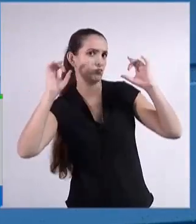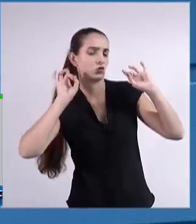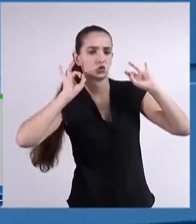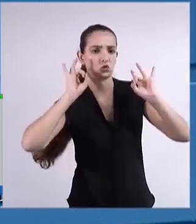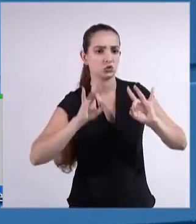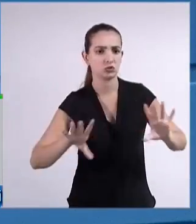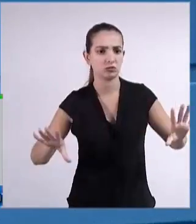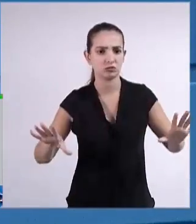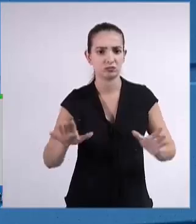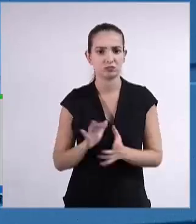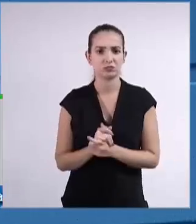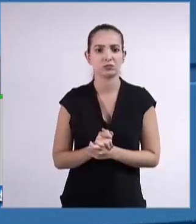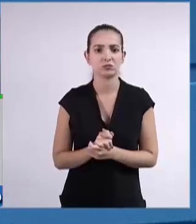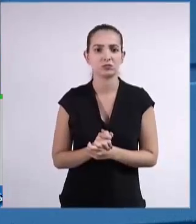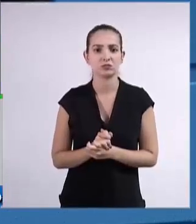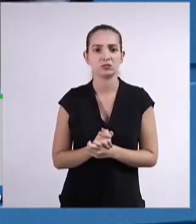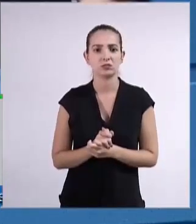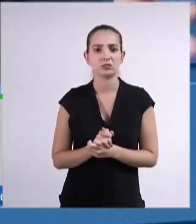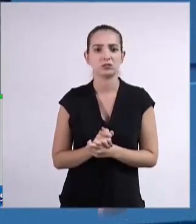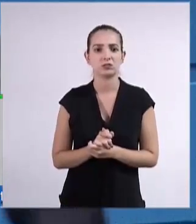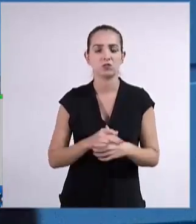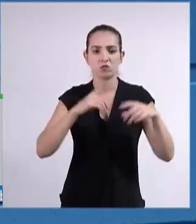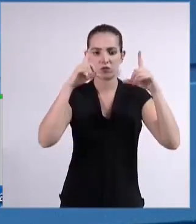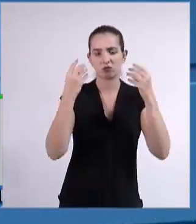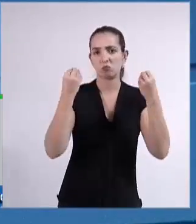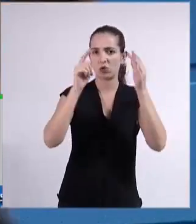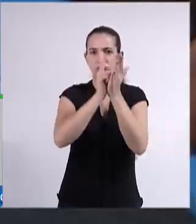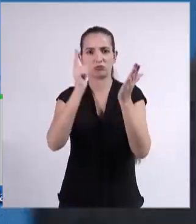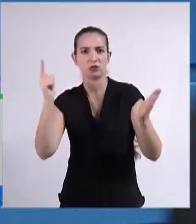isso, para não funcionar o Douradão ou não